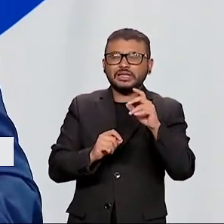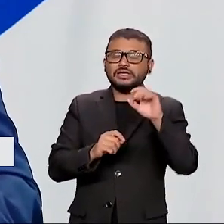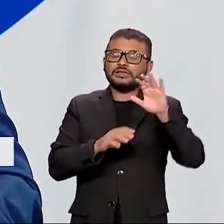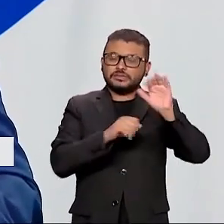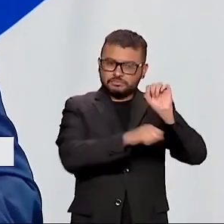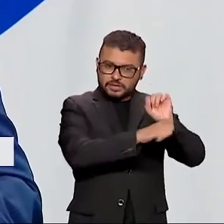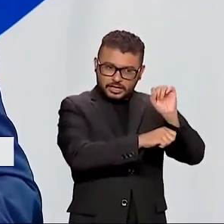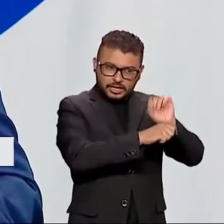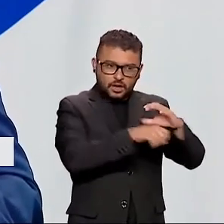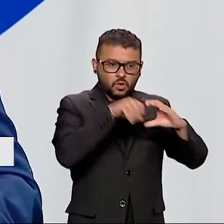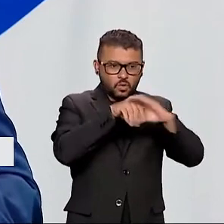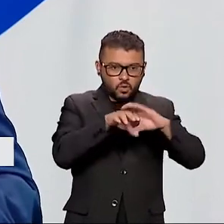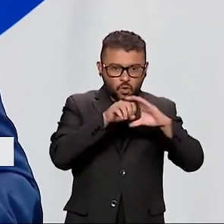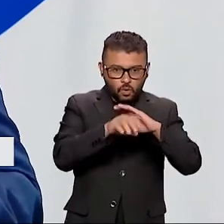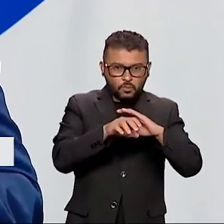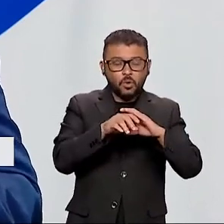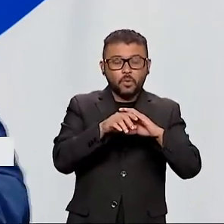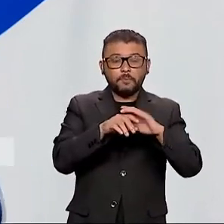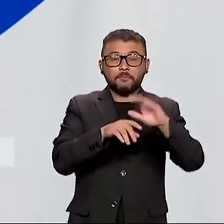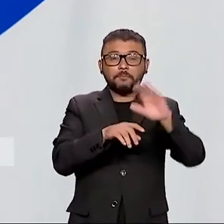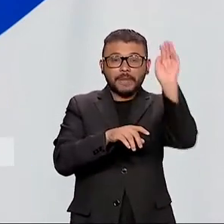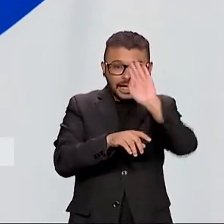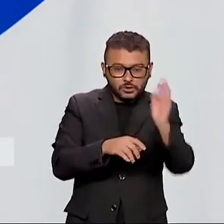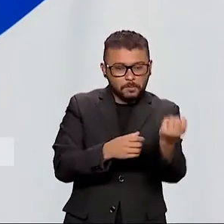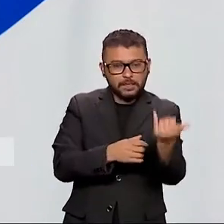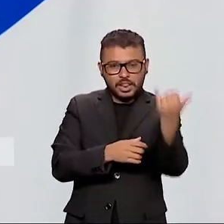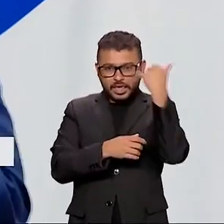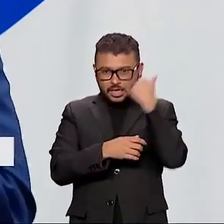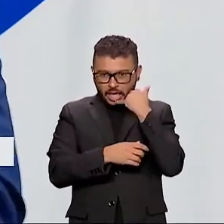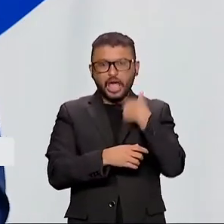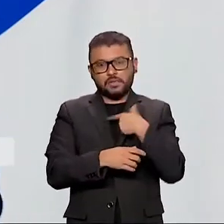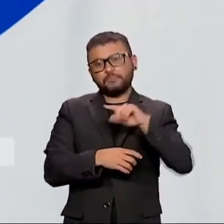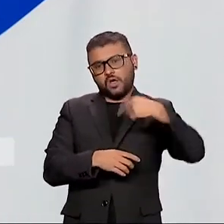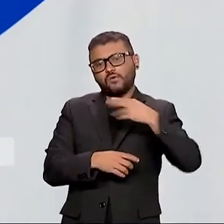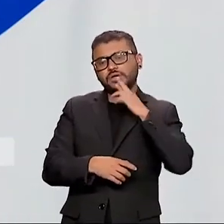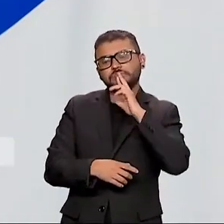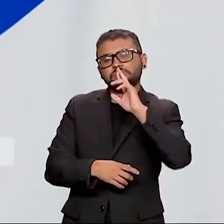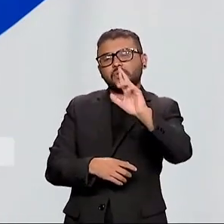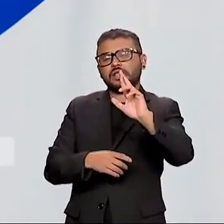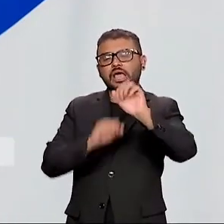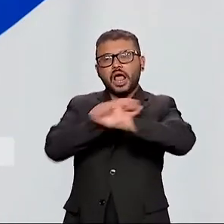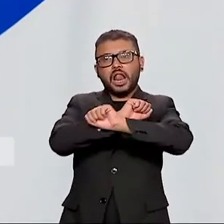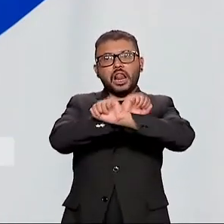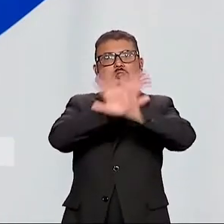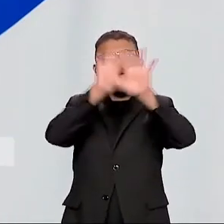Globo News, lá no Brasil, me telefonar, que aí eu saberei responder com muito mais